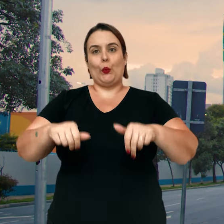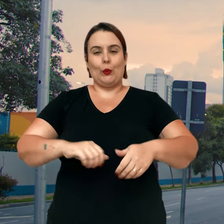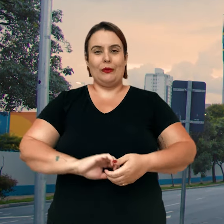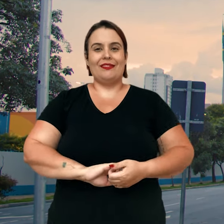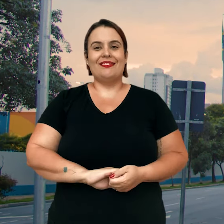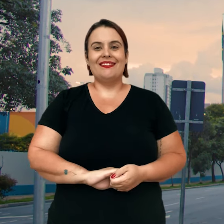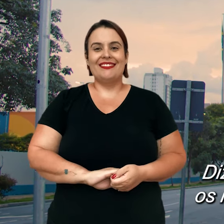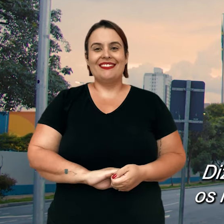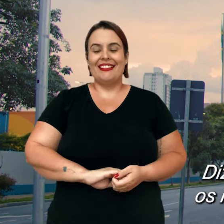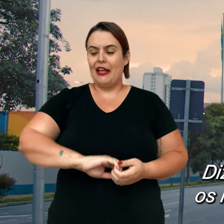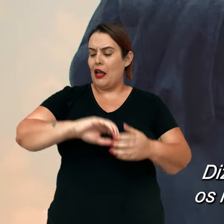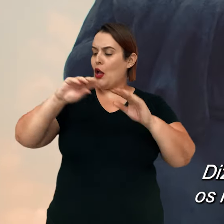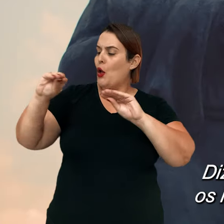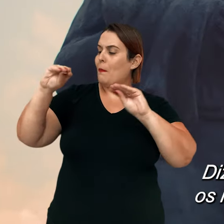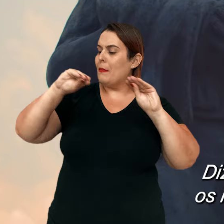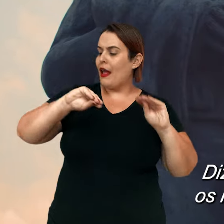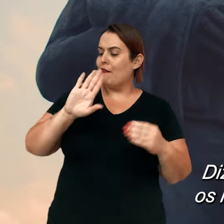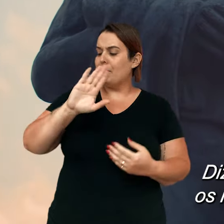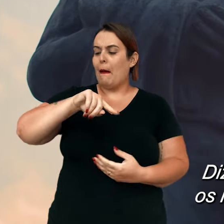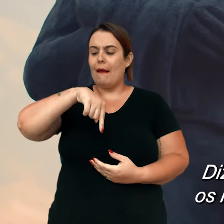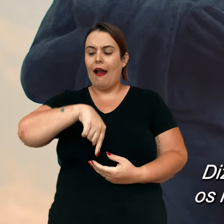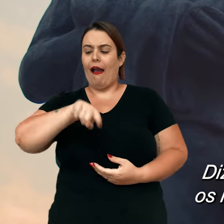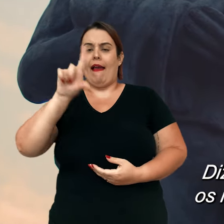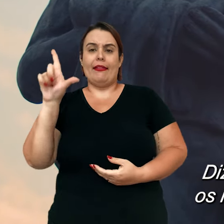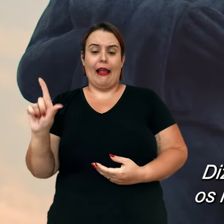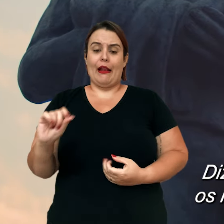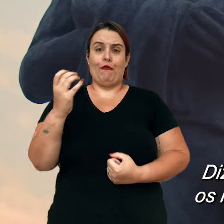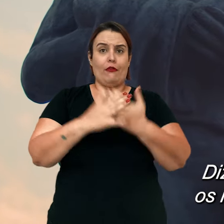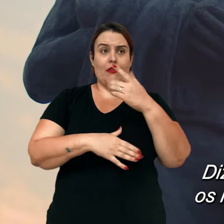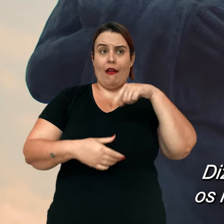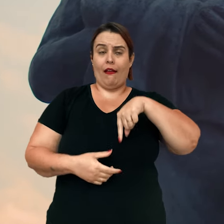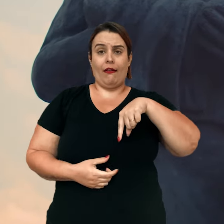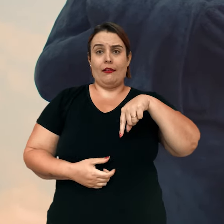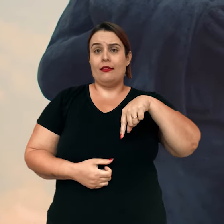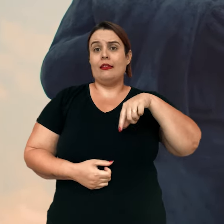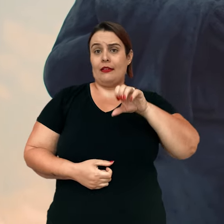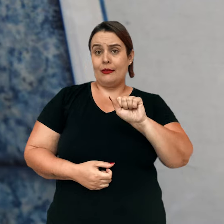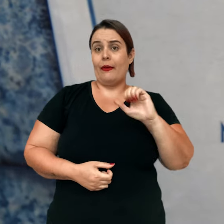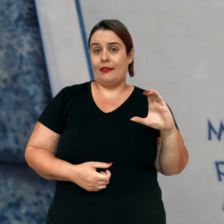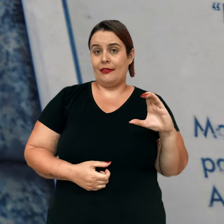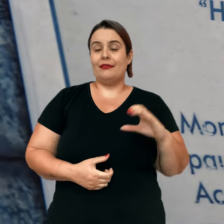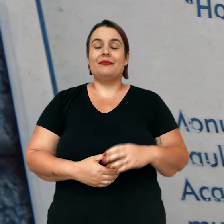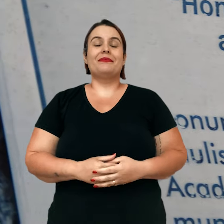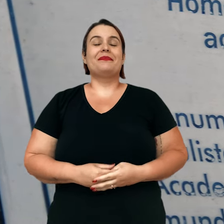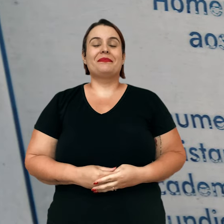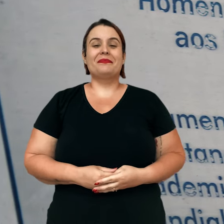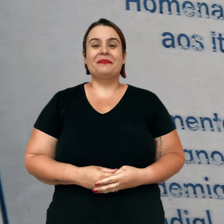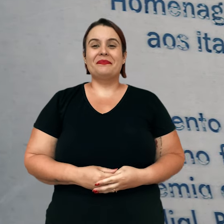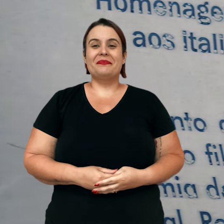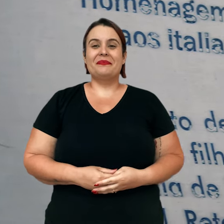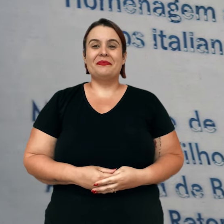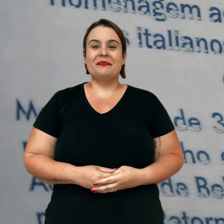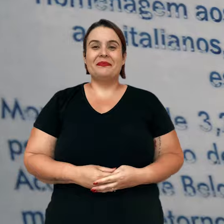tudo. Monumentos públicos. Diz que os imigrantes vieram para cá, os italianos que fundaram São Caetano. A placa de monumento aos imigrantes